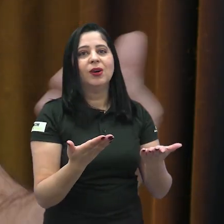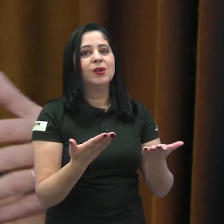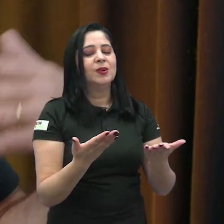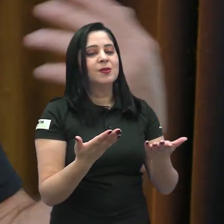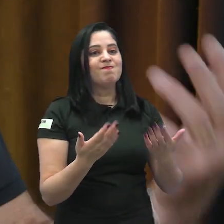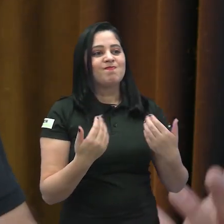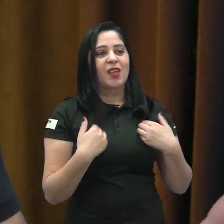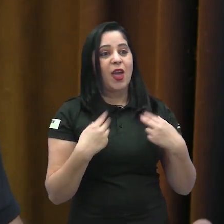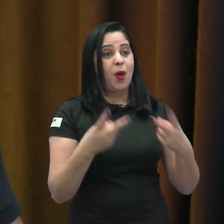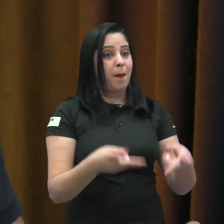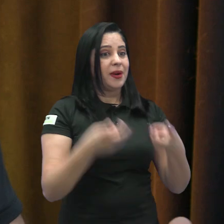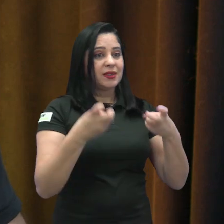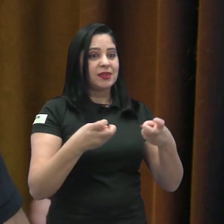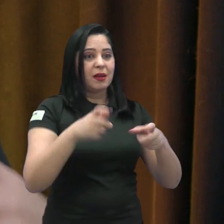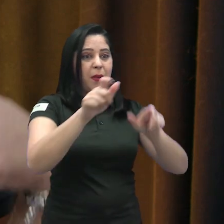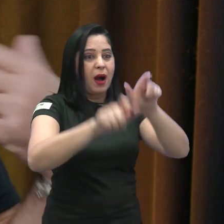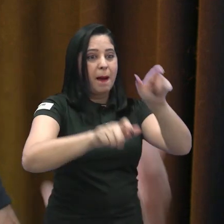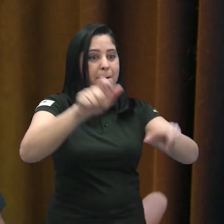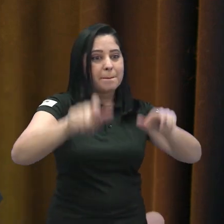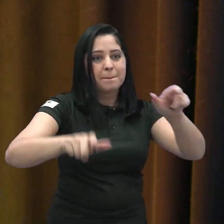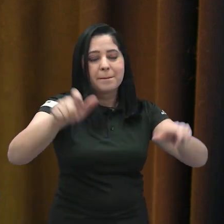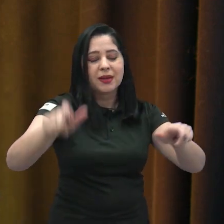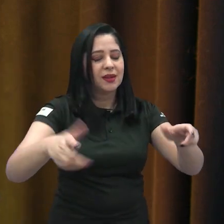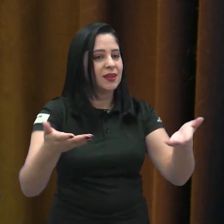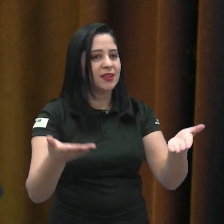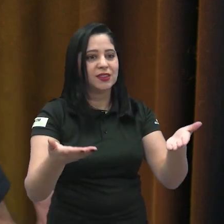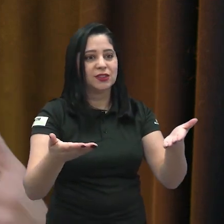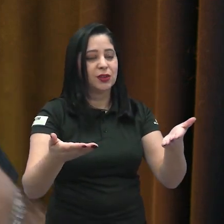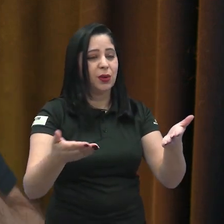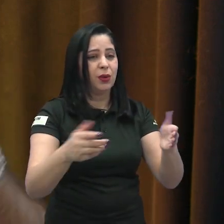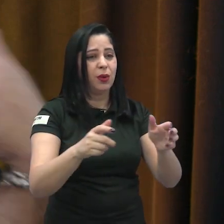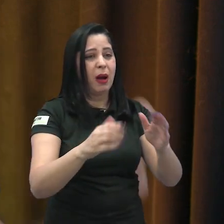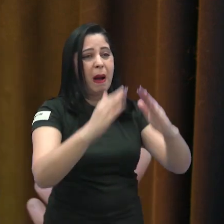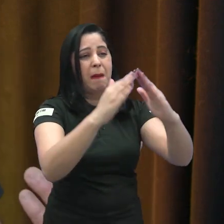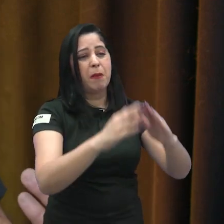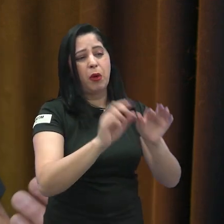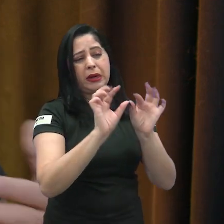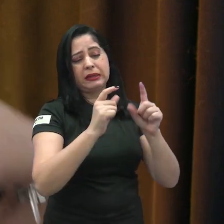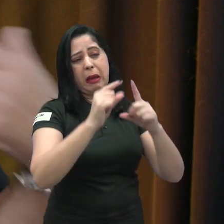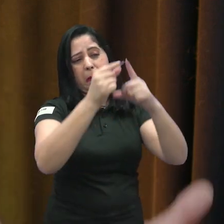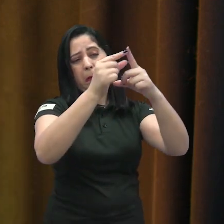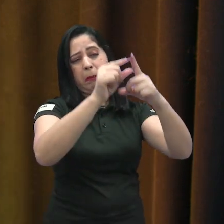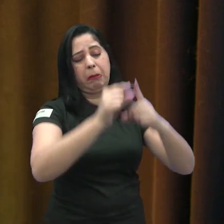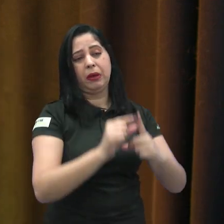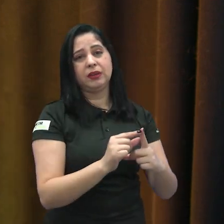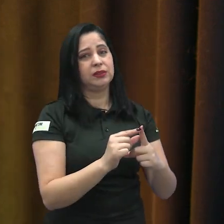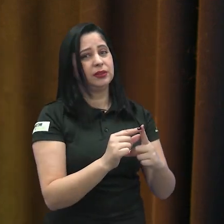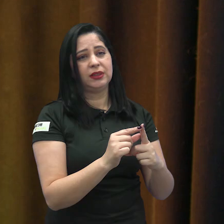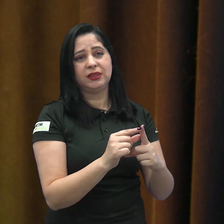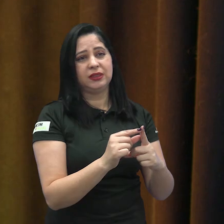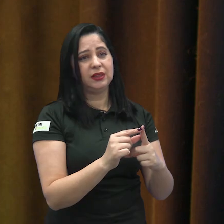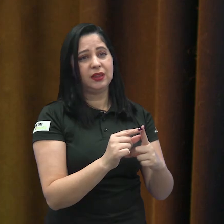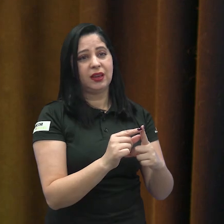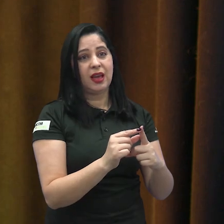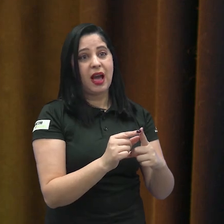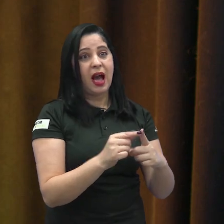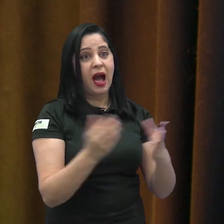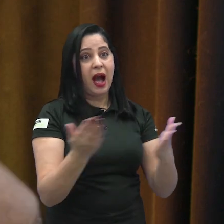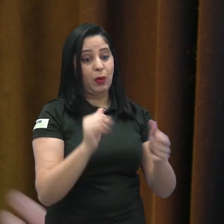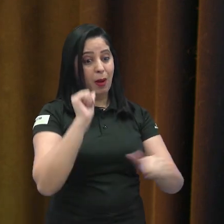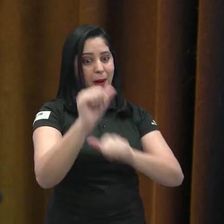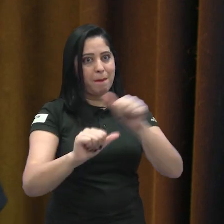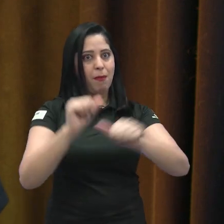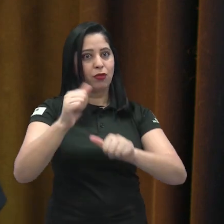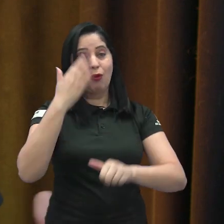uma certa dificuldade. Cara, o Yuri Alberto, na minha época, ele tem que agradecer muito a mãe dele,